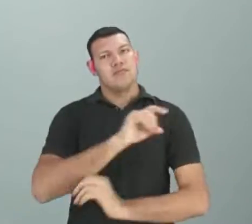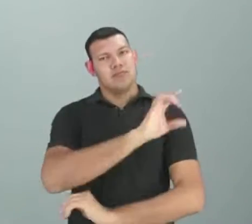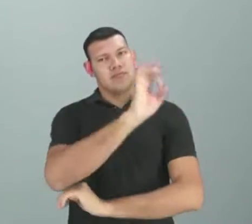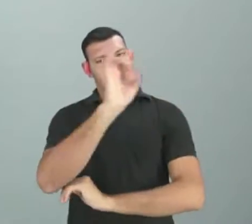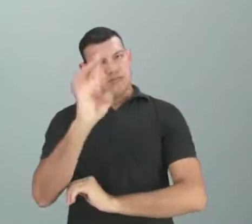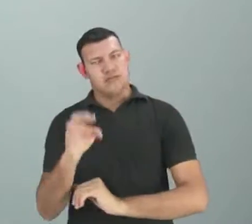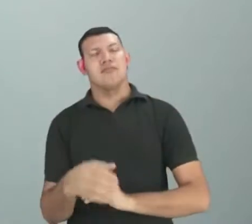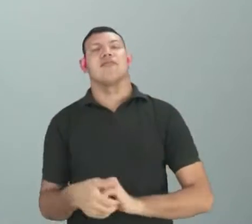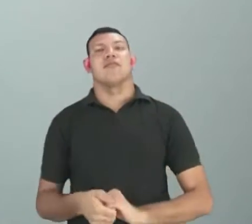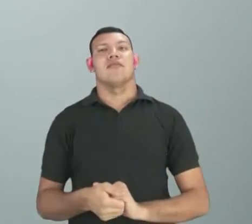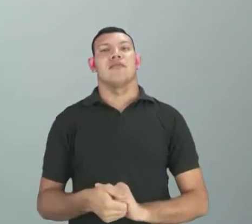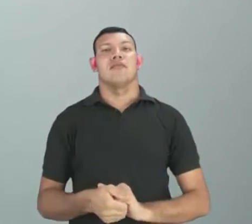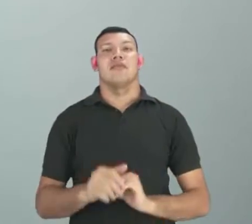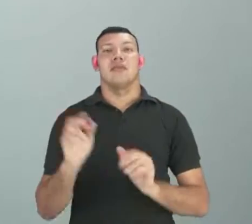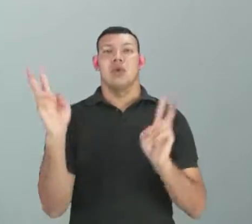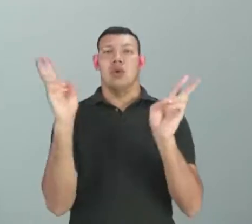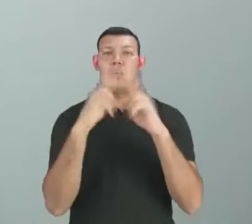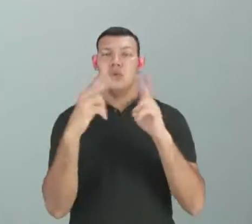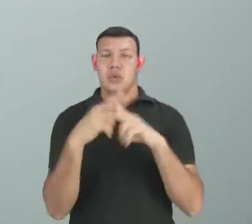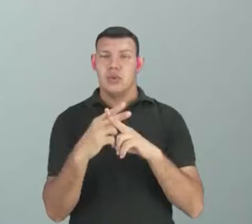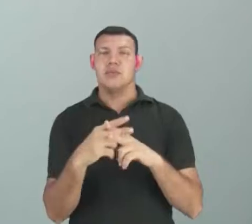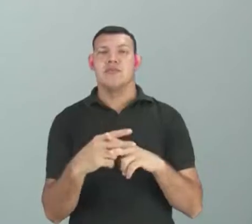As regras,